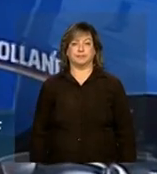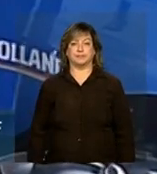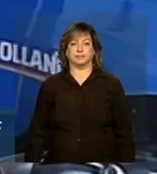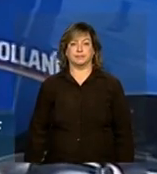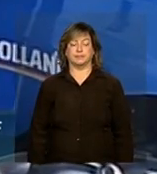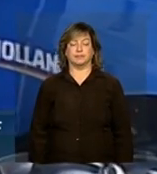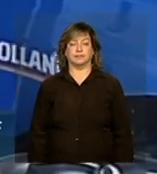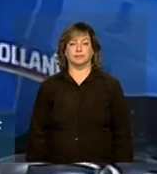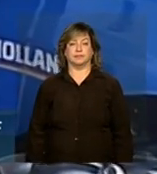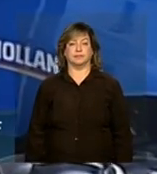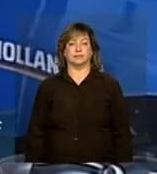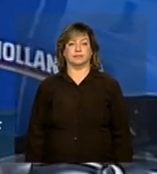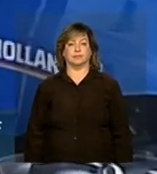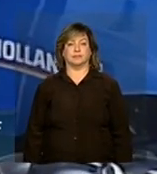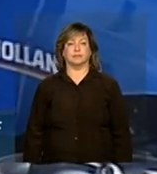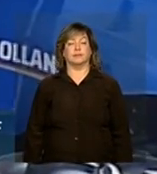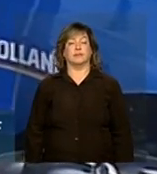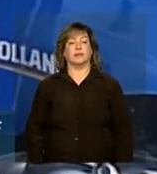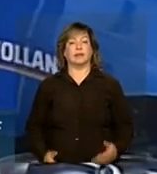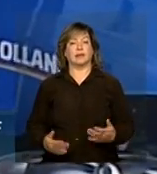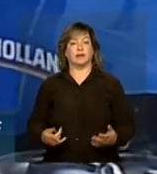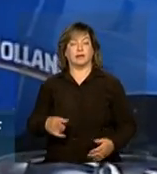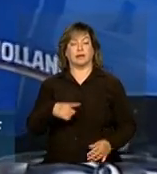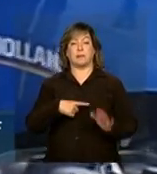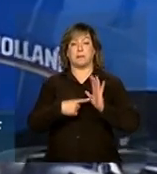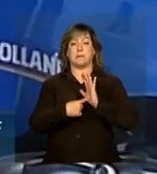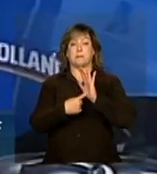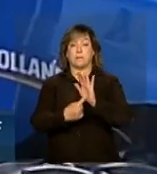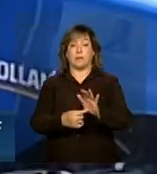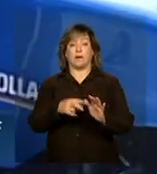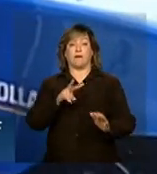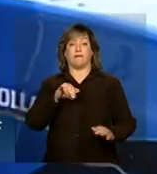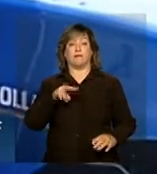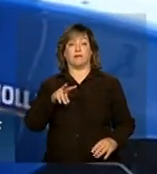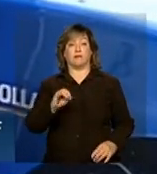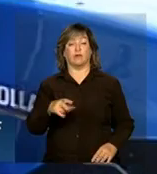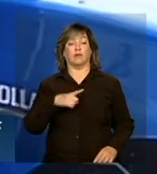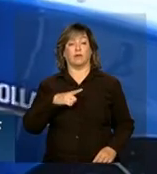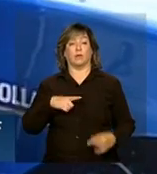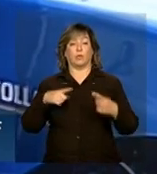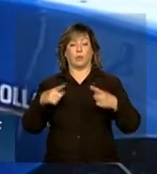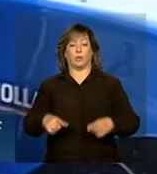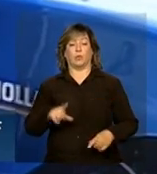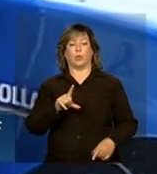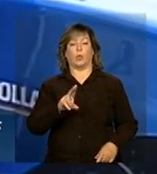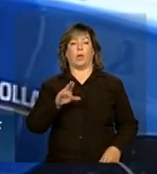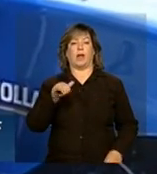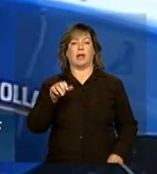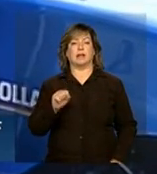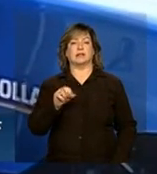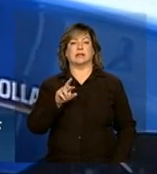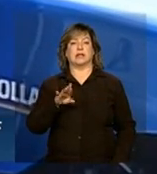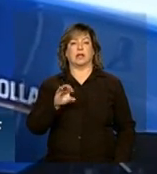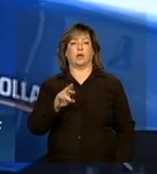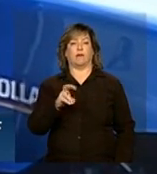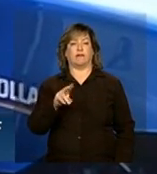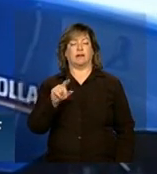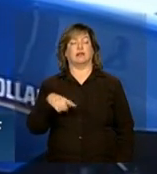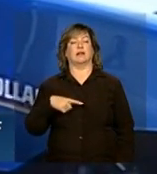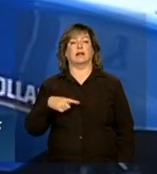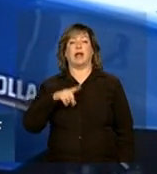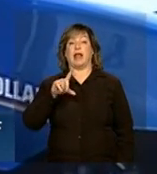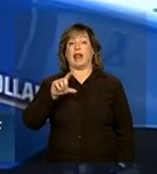anterior ão aí então imagens ao vivo de Lucas do Rio Verde uma Lavoura de